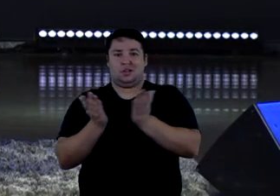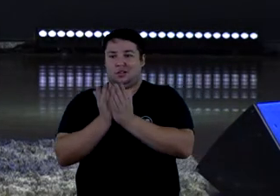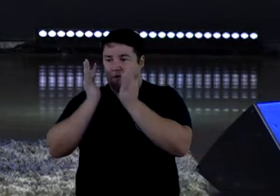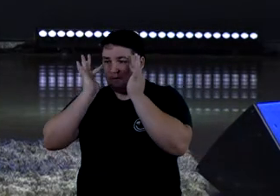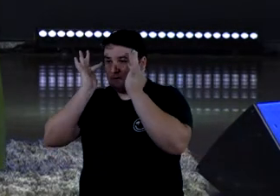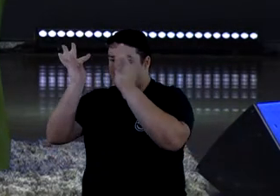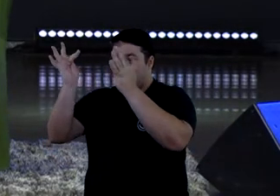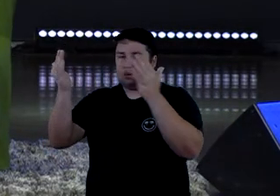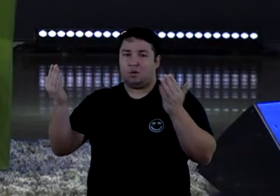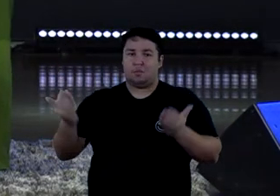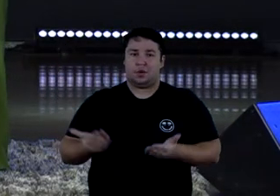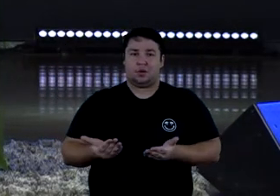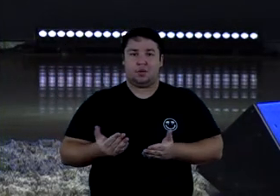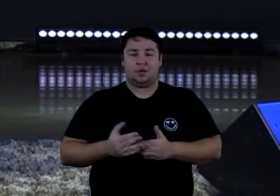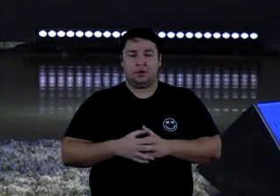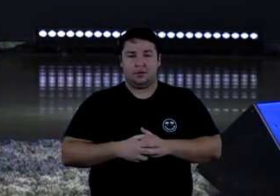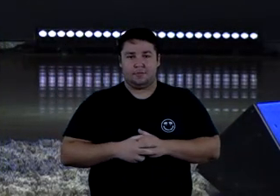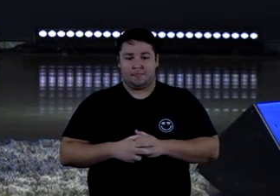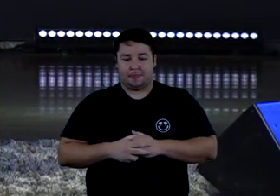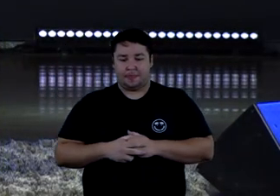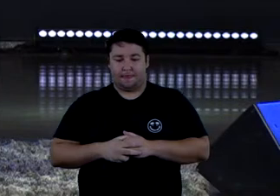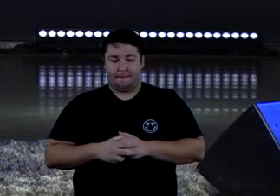como agora.